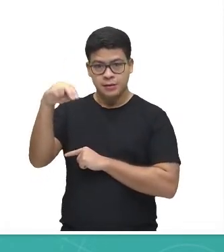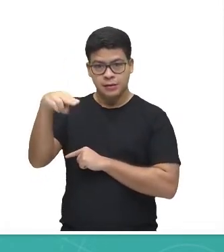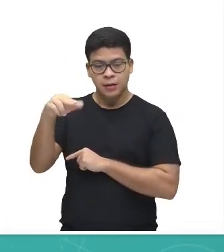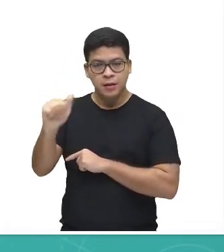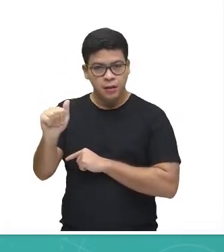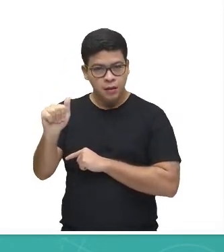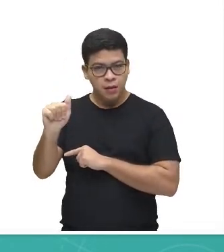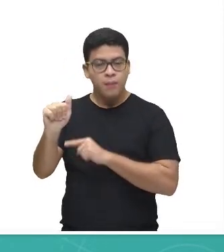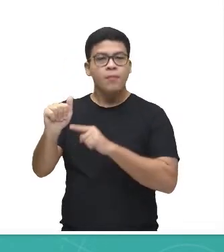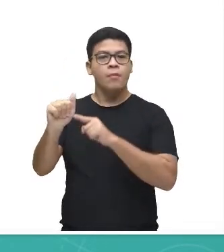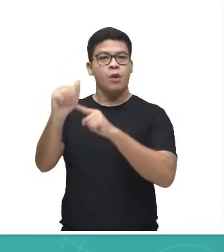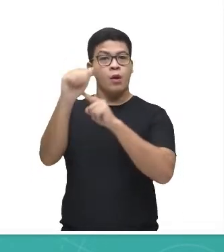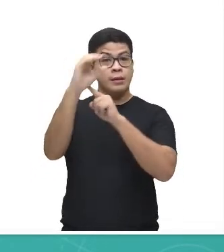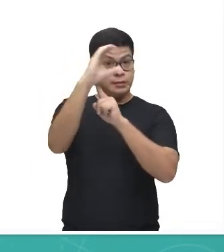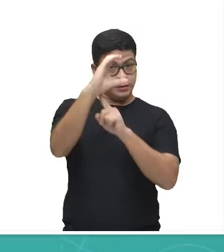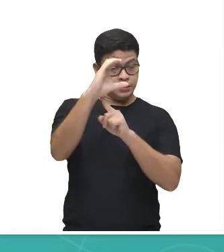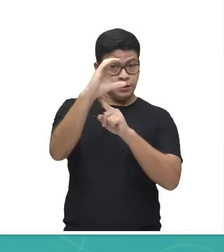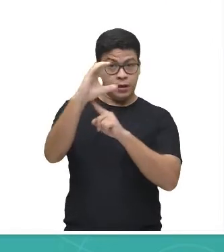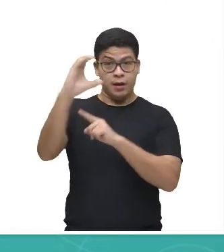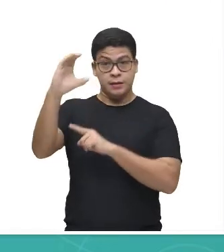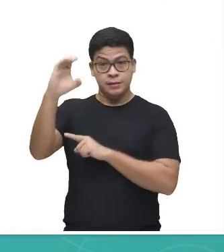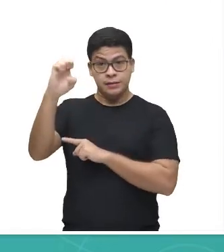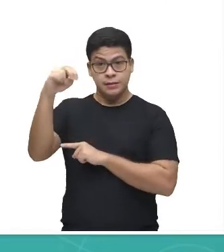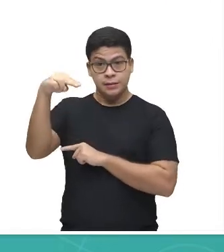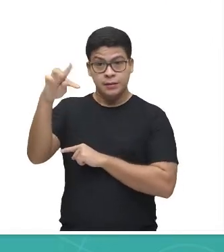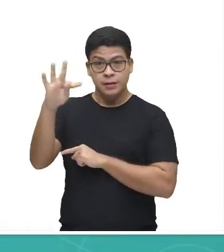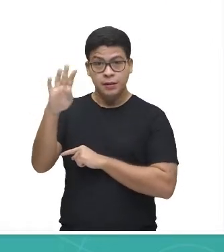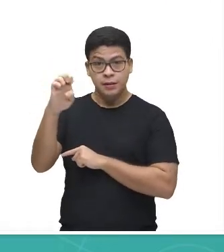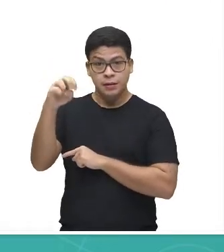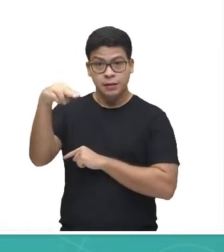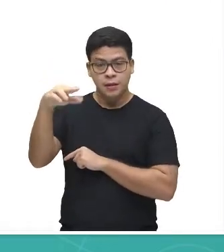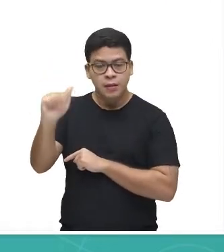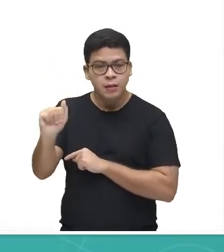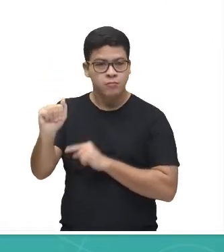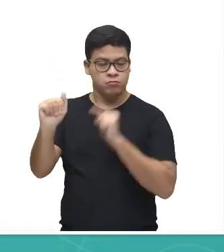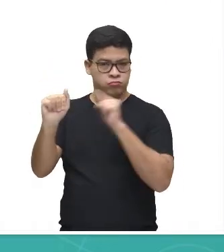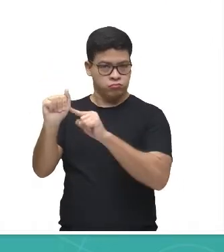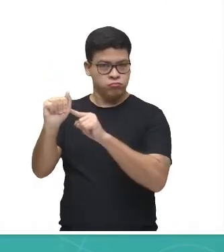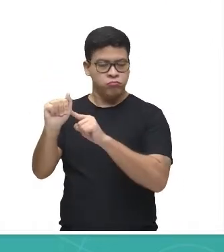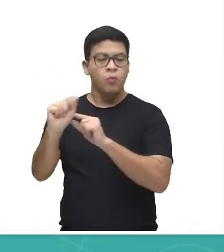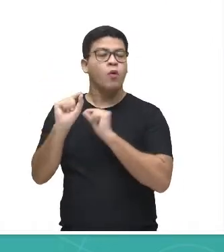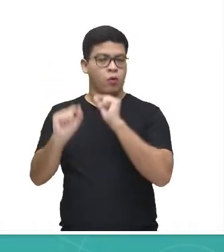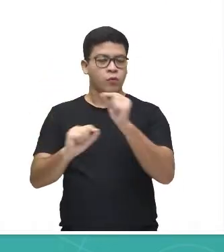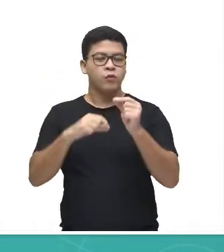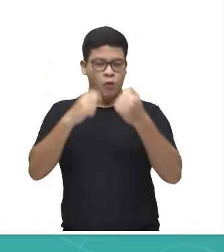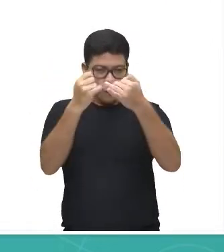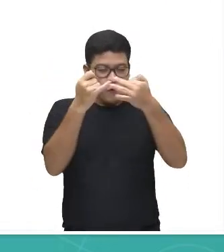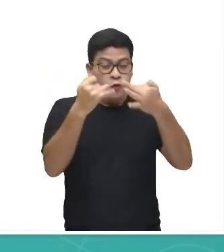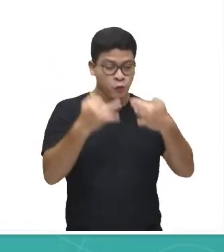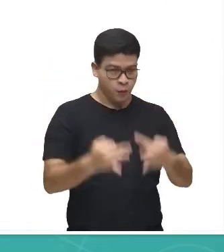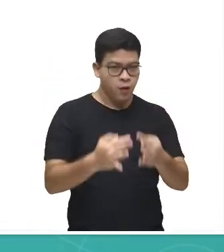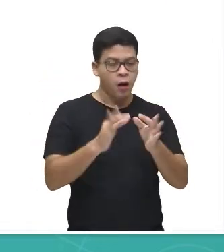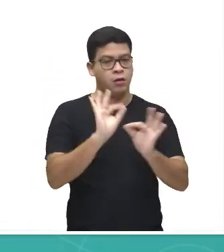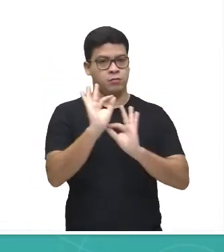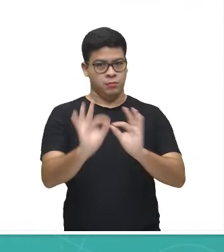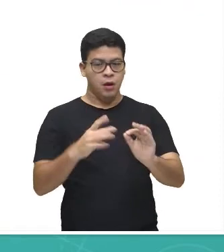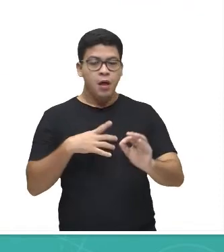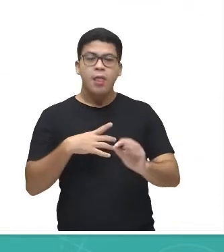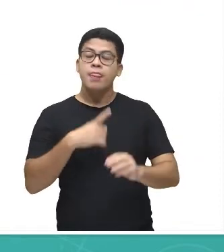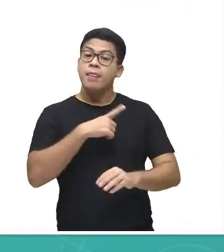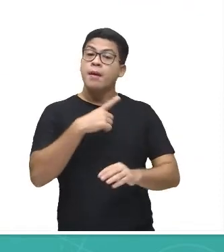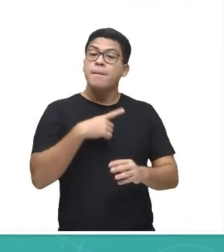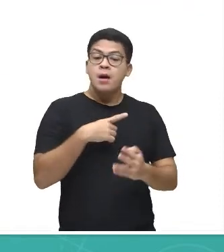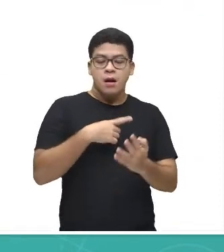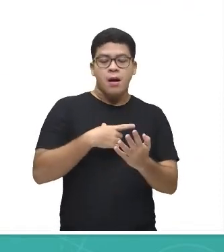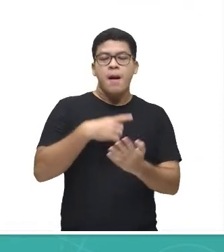cada númerozinho que nós temos no algarismo ali, tá? Então, nós temos também as parcelas,